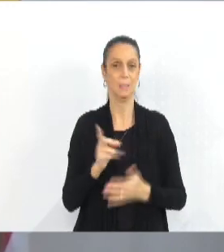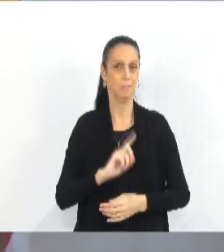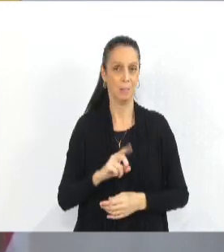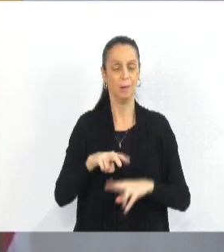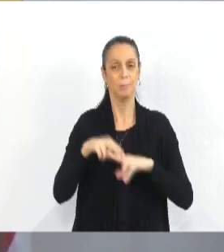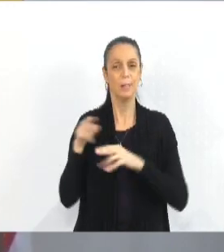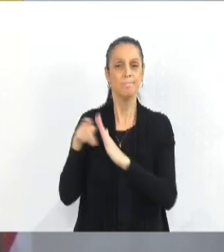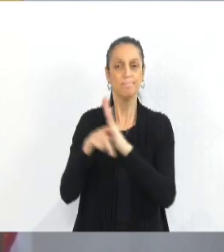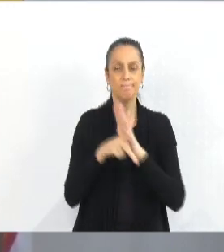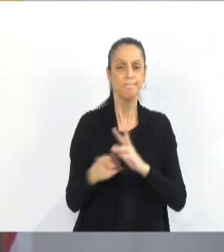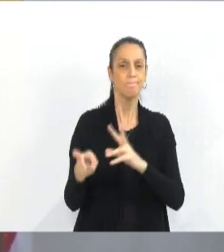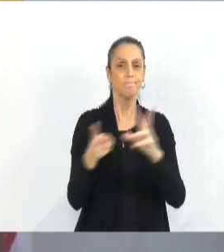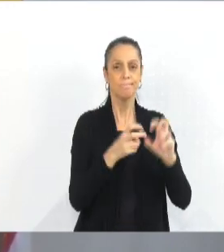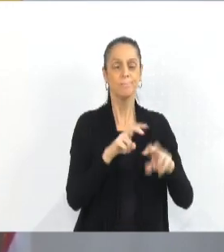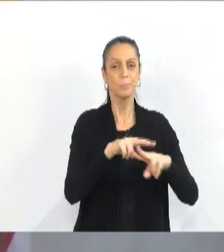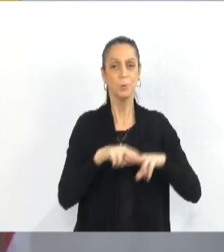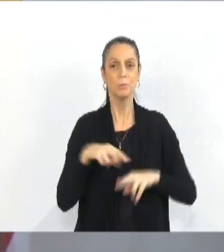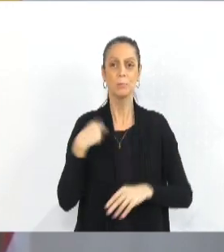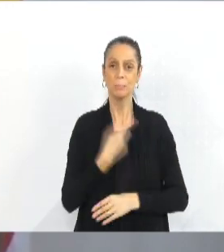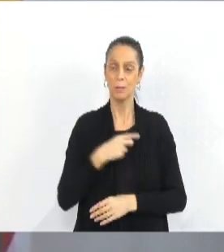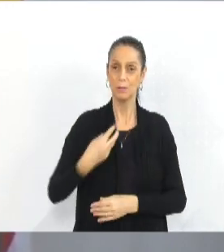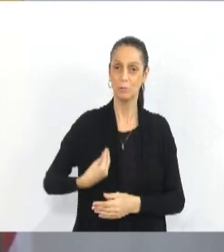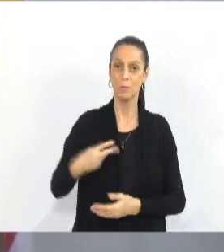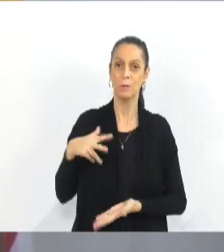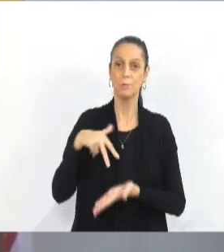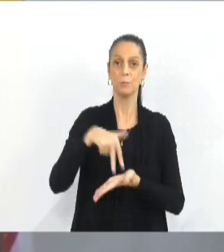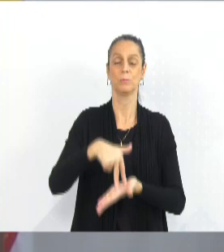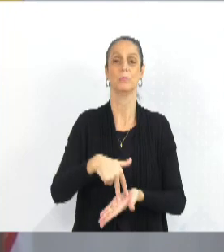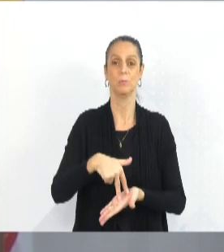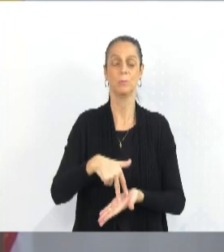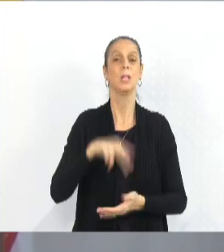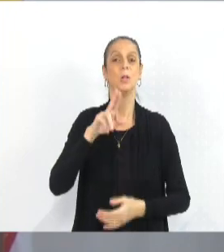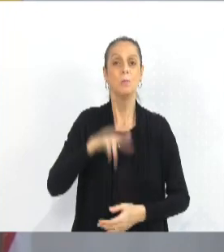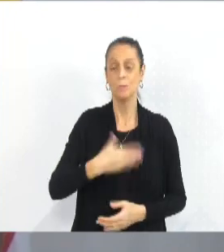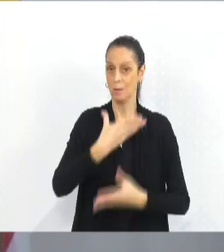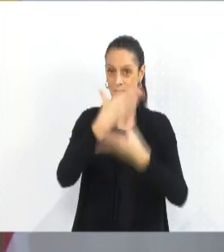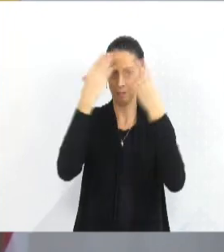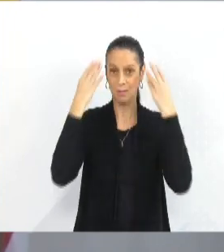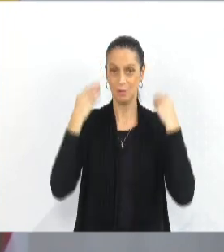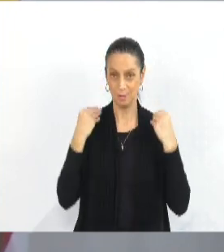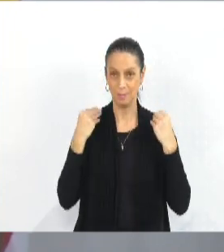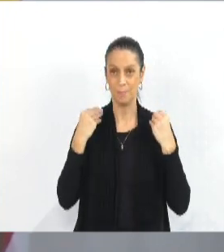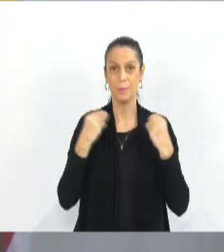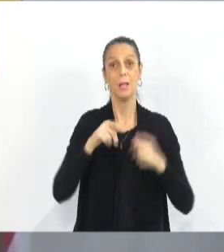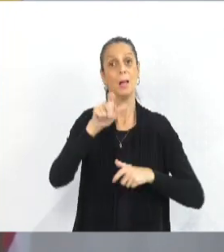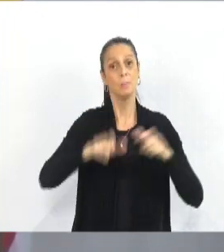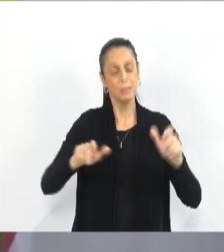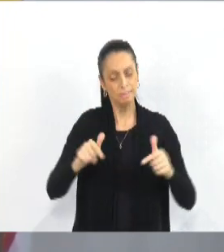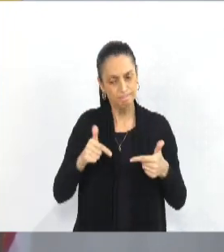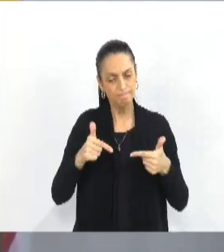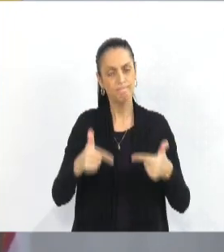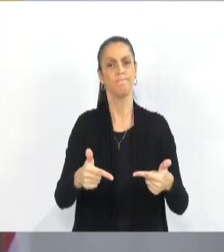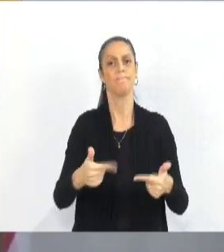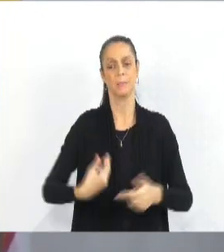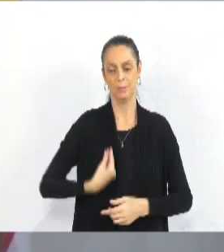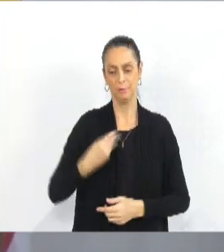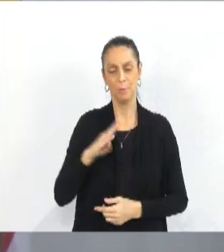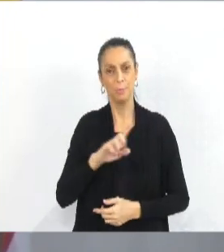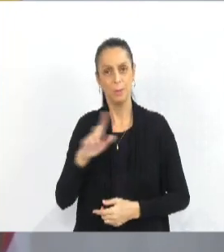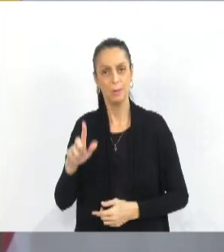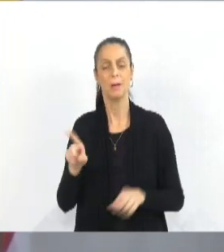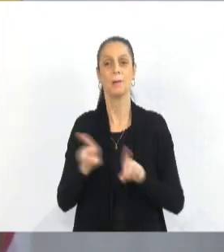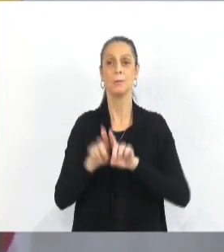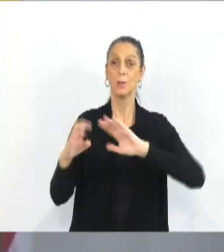constatações, é que aqui estamos para rememorar e jamais esquecer que, pela ação dos bravos expedicionários de Blumenau e do Vale do